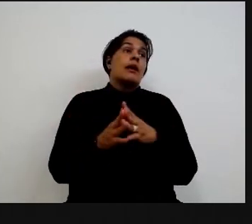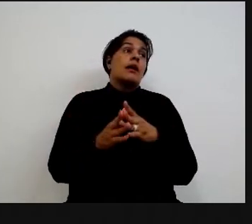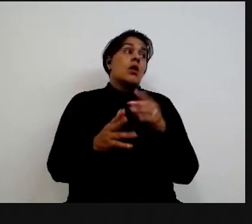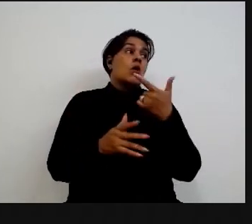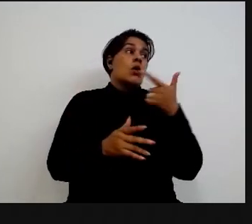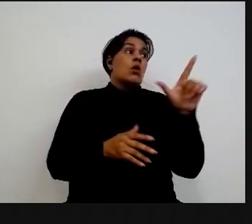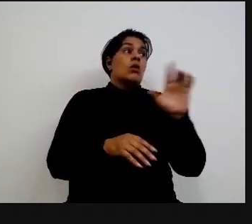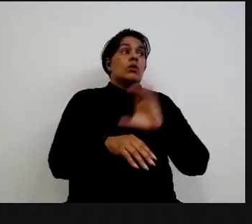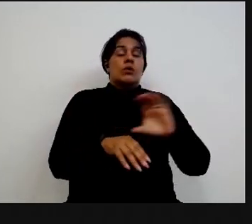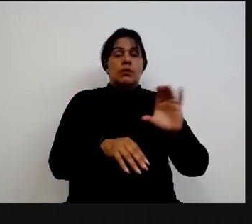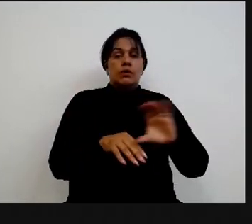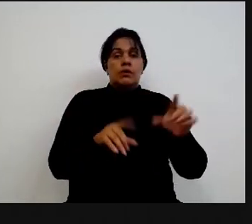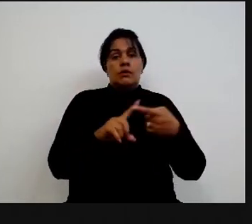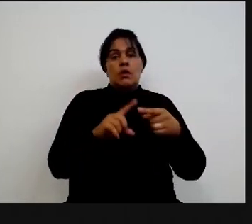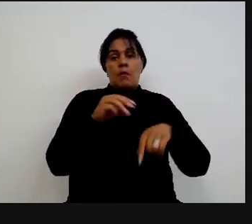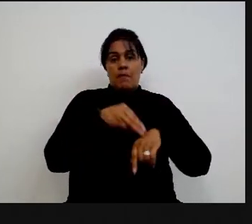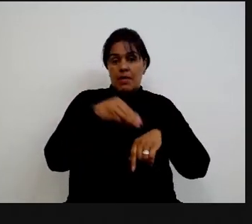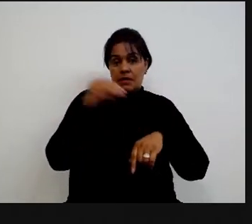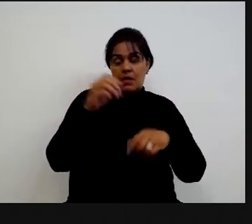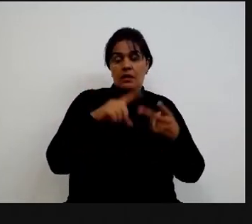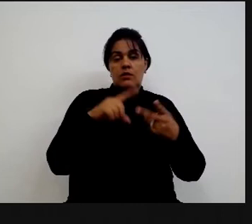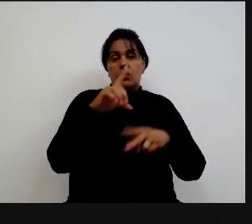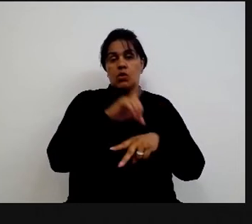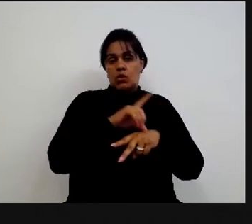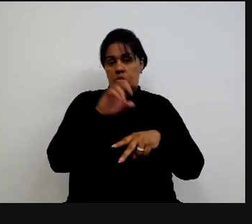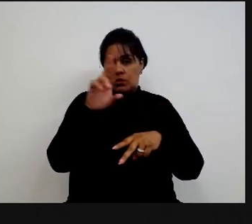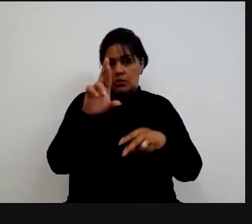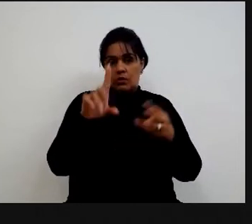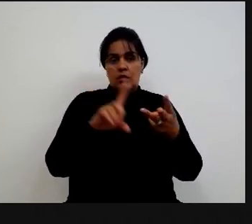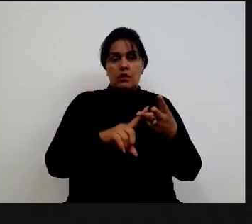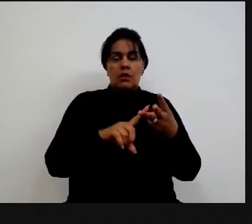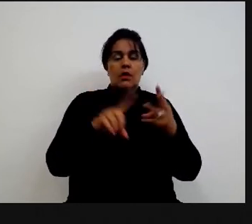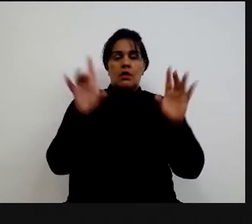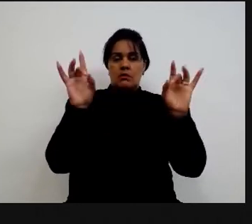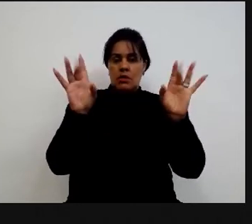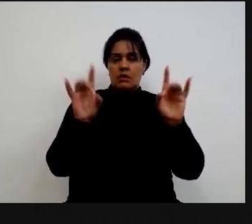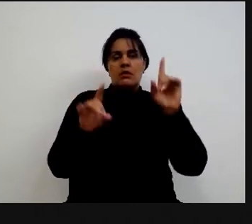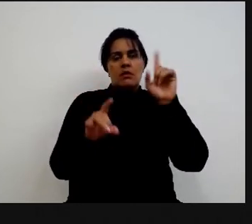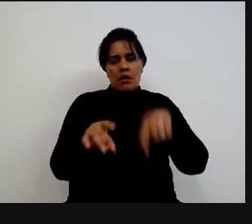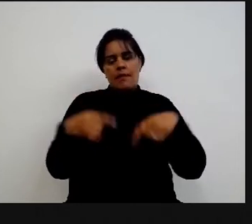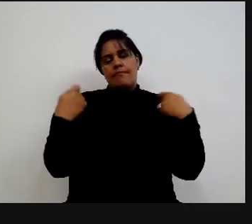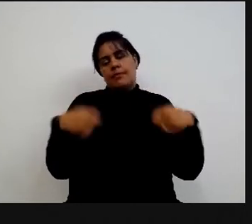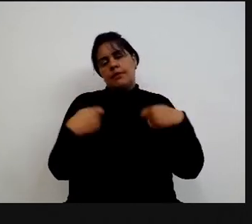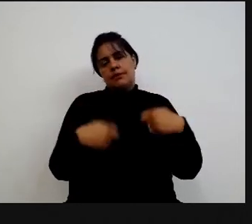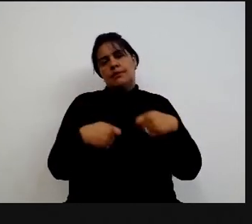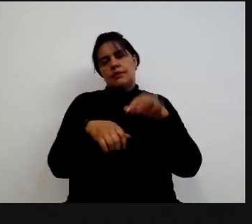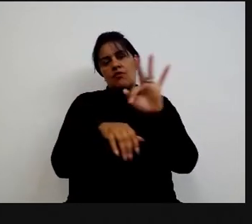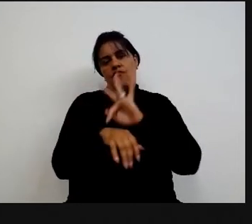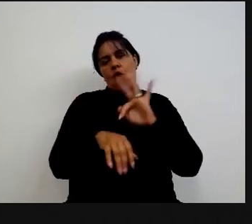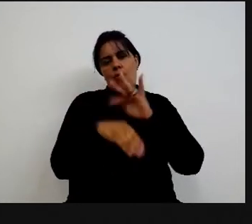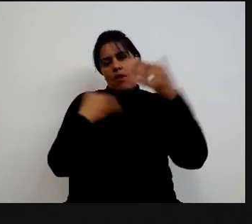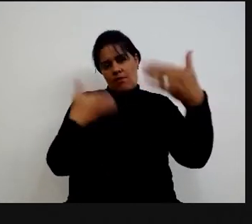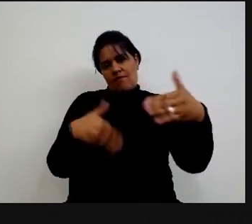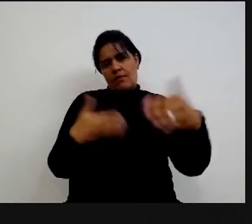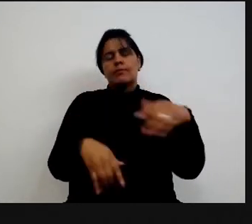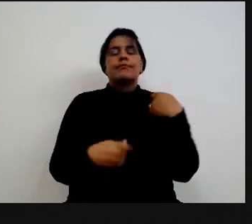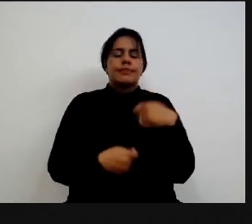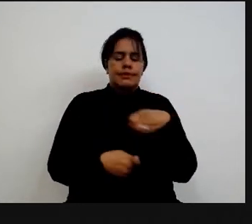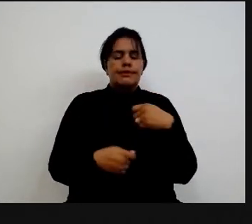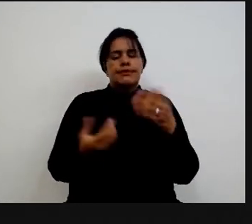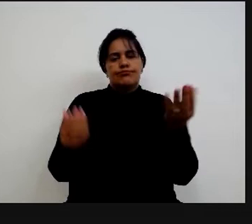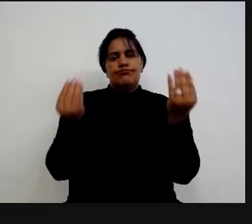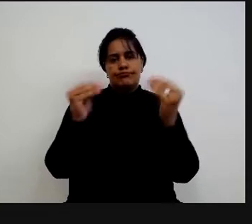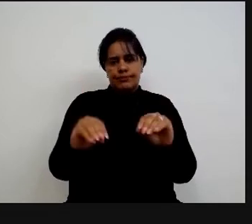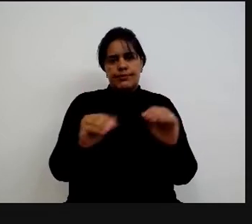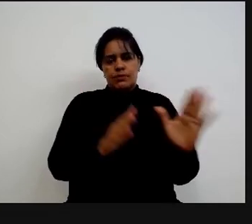nos cursos, mestrado, doutorado, especialização, é obrigatório ter a avaliação formal envolvida lá para